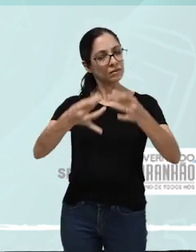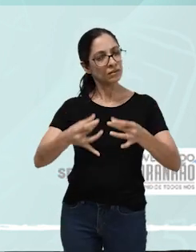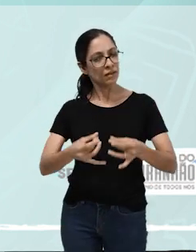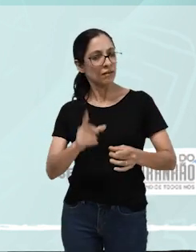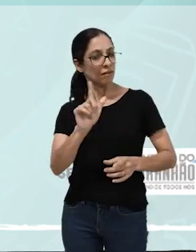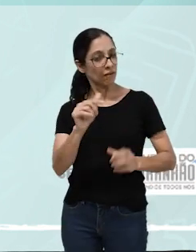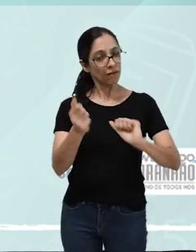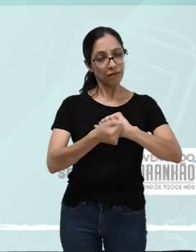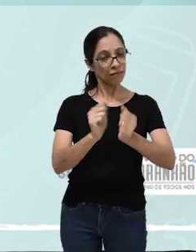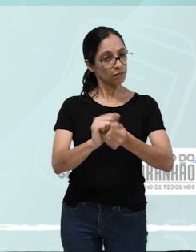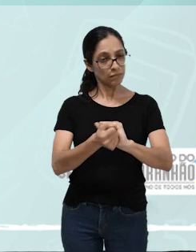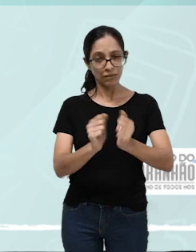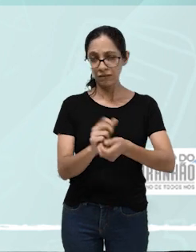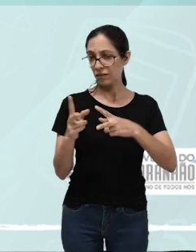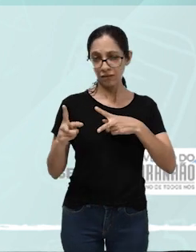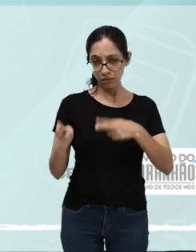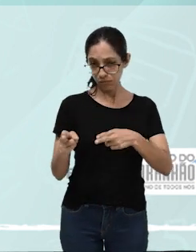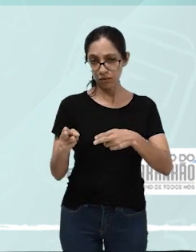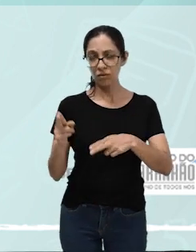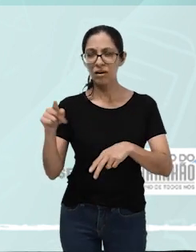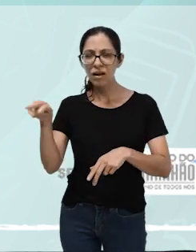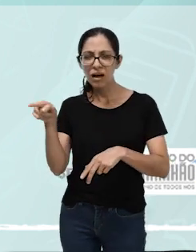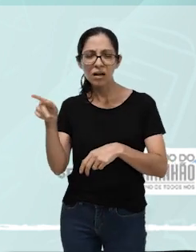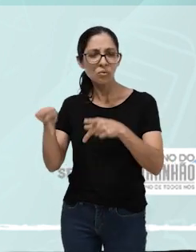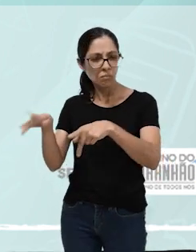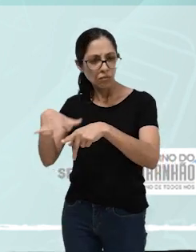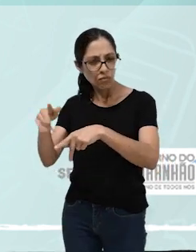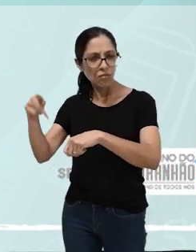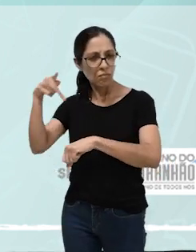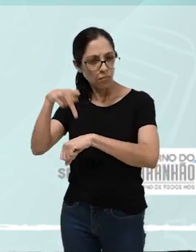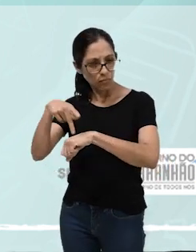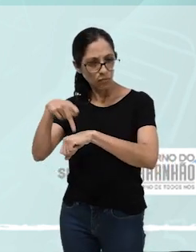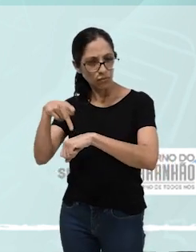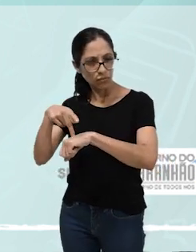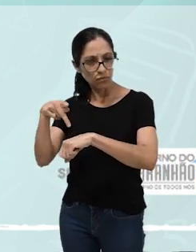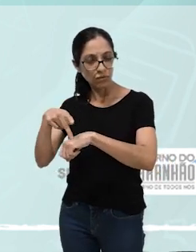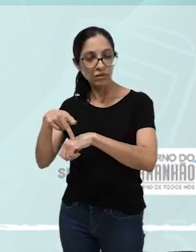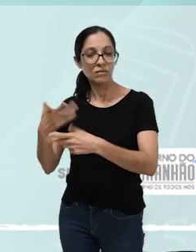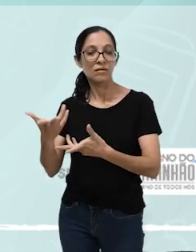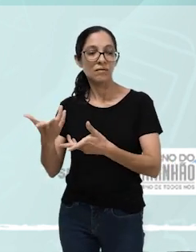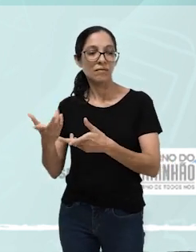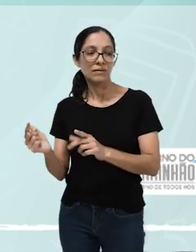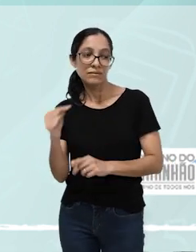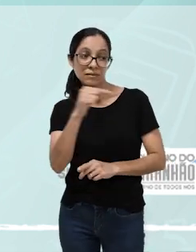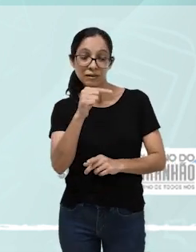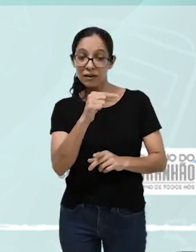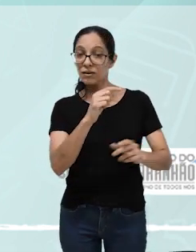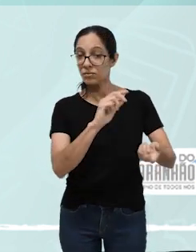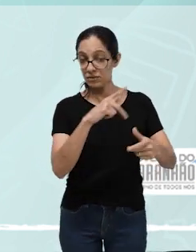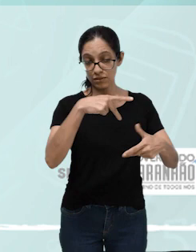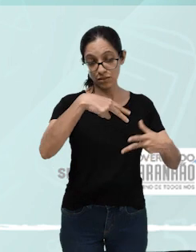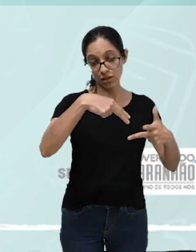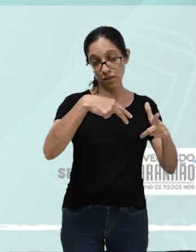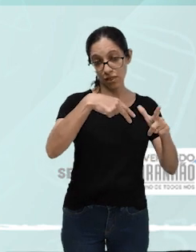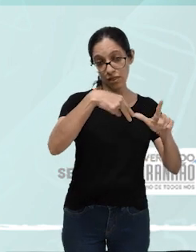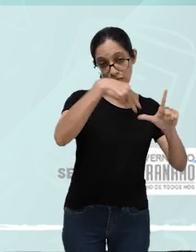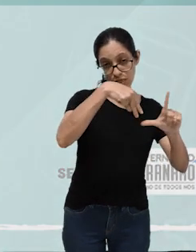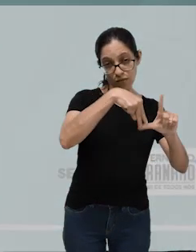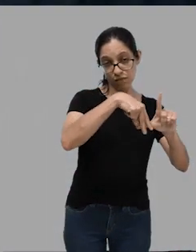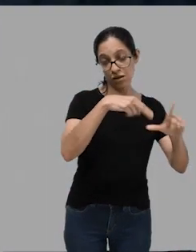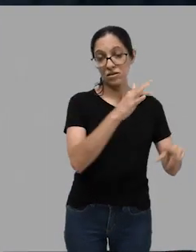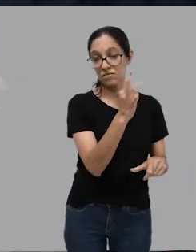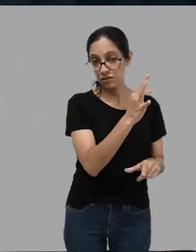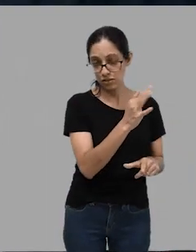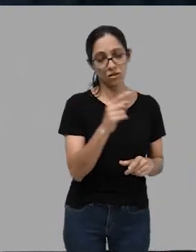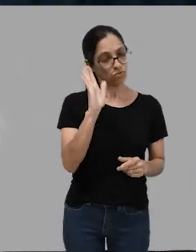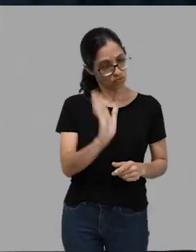adaptada assim como os portugueses o fizeram com as novelas francesas Eu acabei eu acabei de falar que as novelas